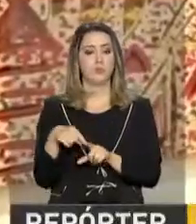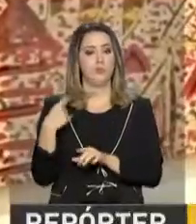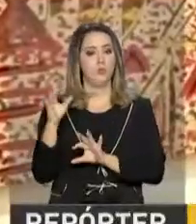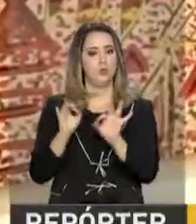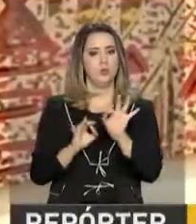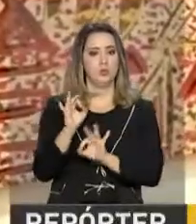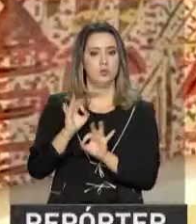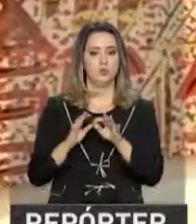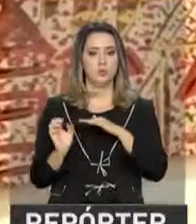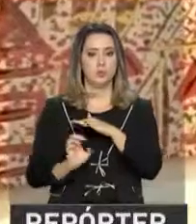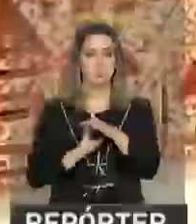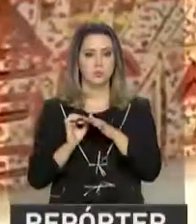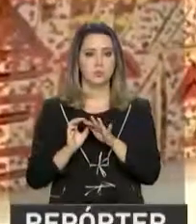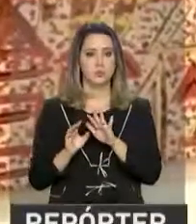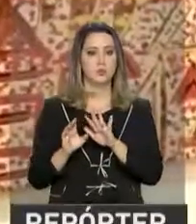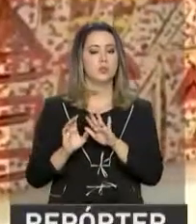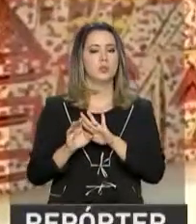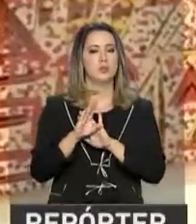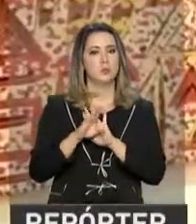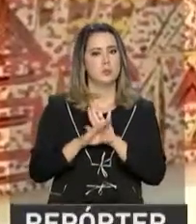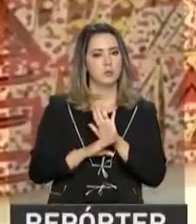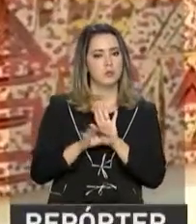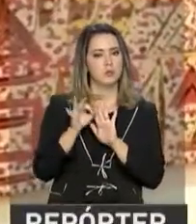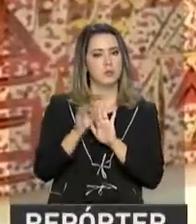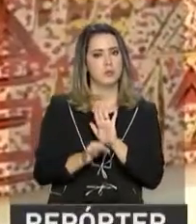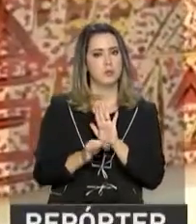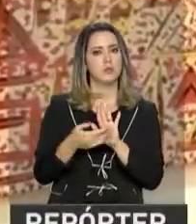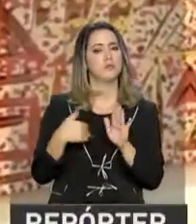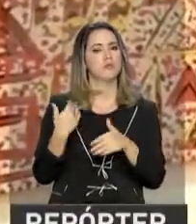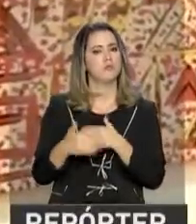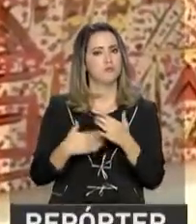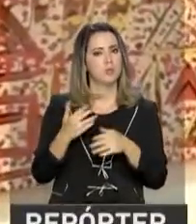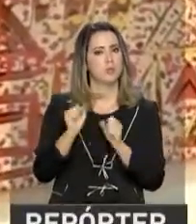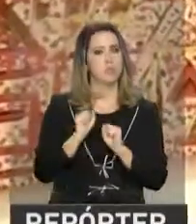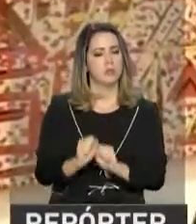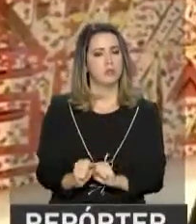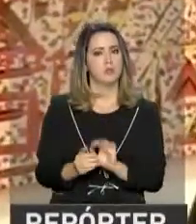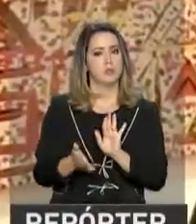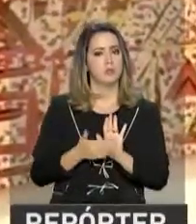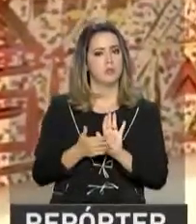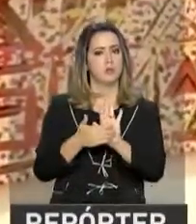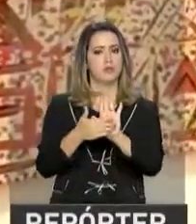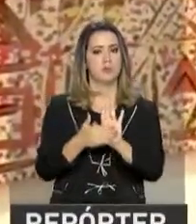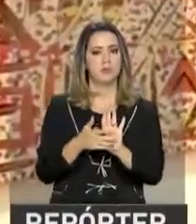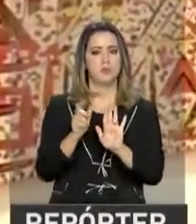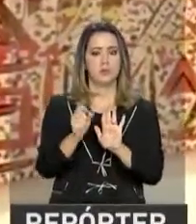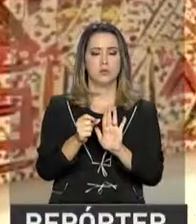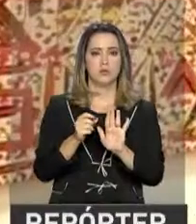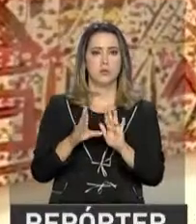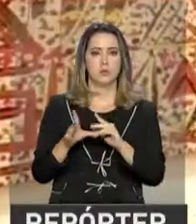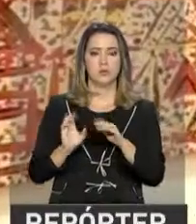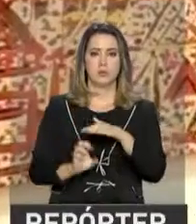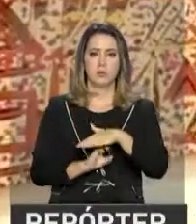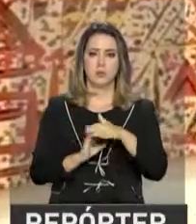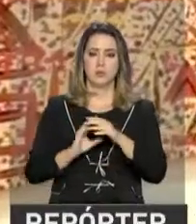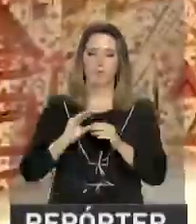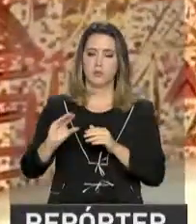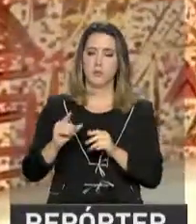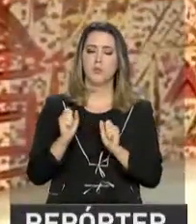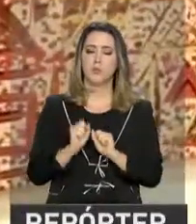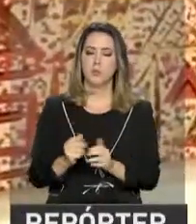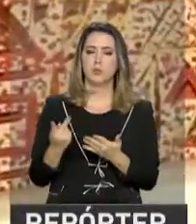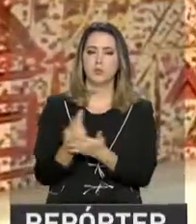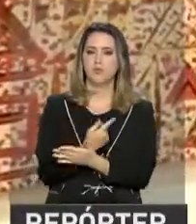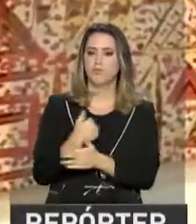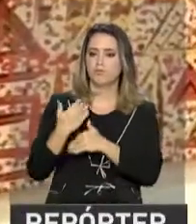essas empresas para terem planos de negócios robustos, sustentáveis, que possam ser apresentados a grandes investidores, para que assim elas possam ser